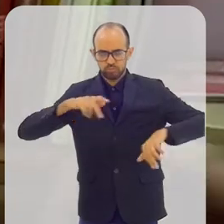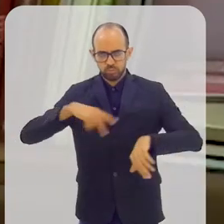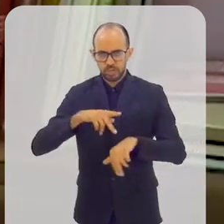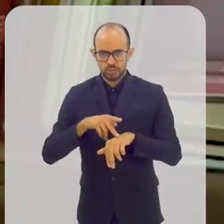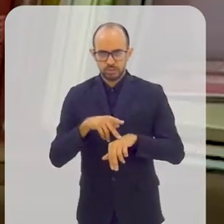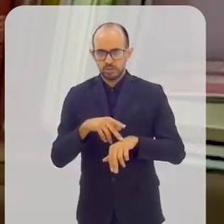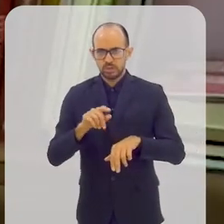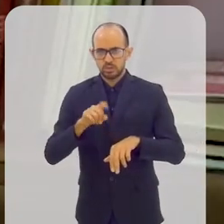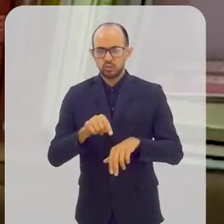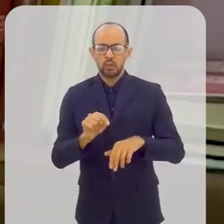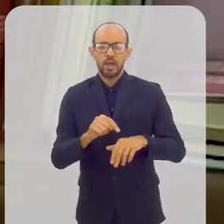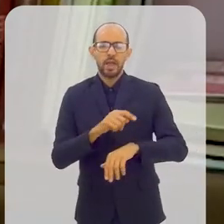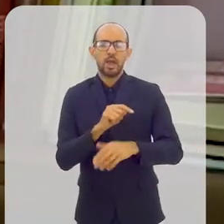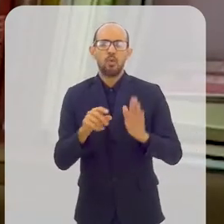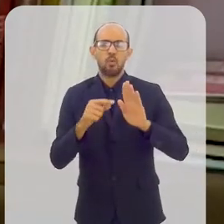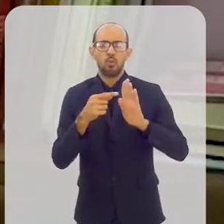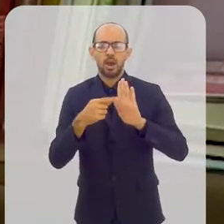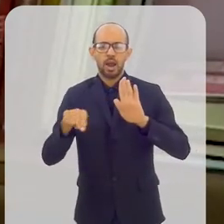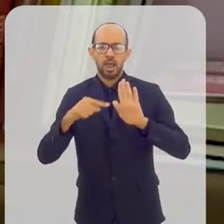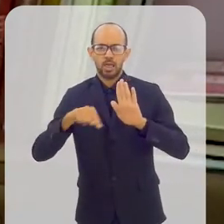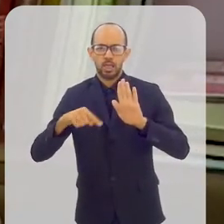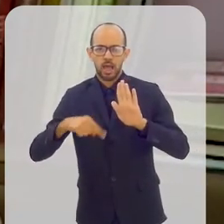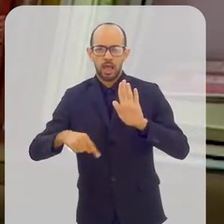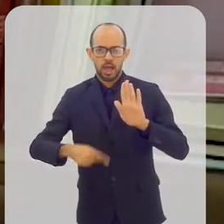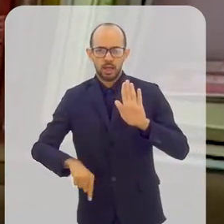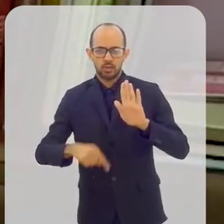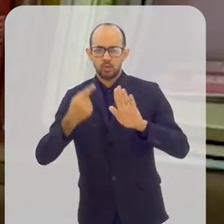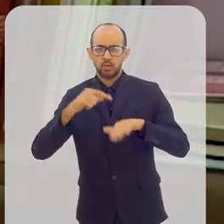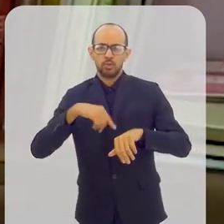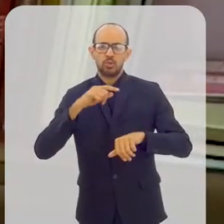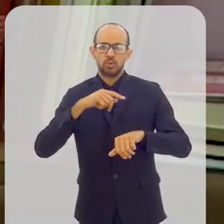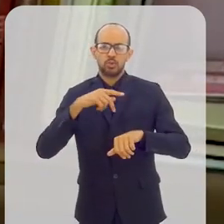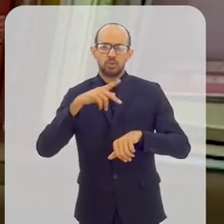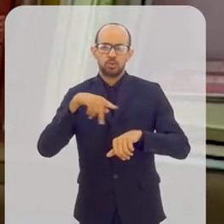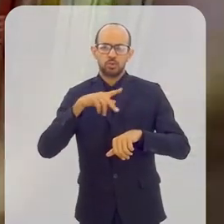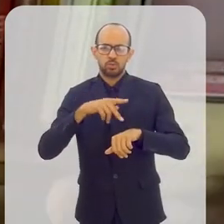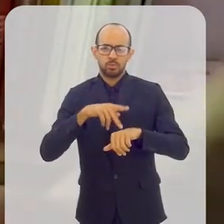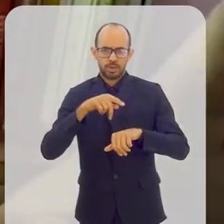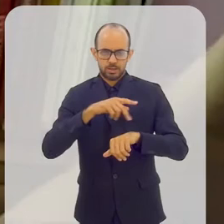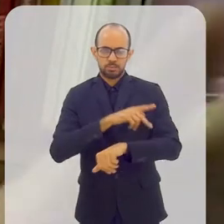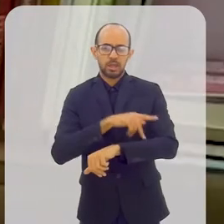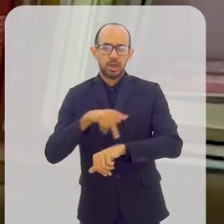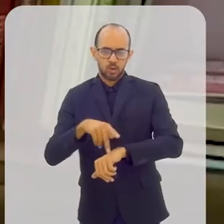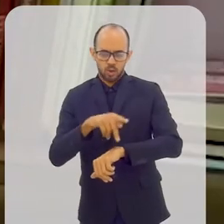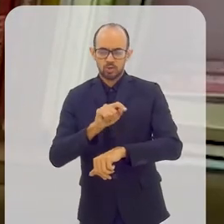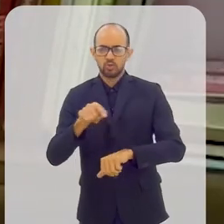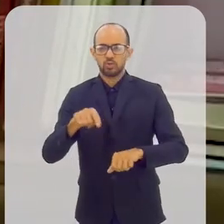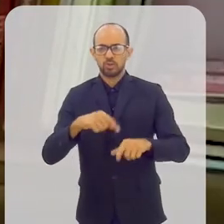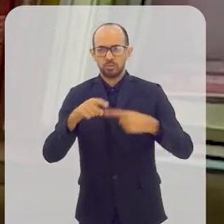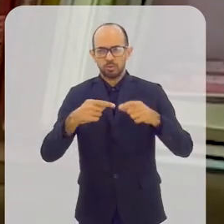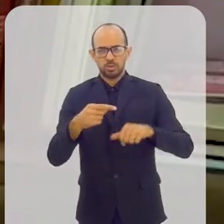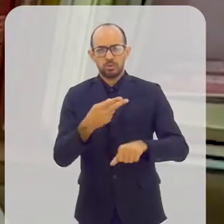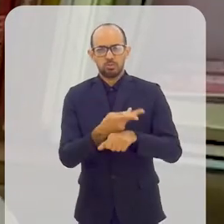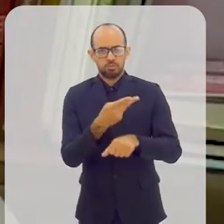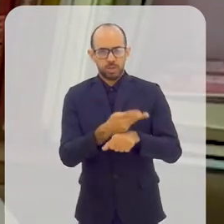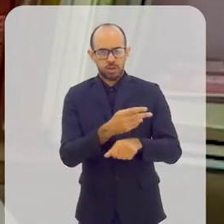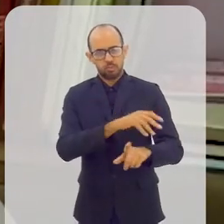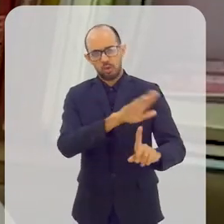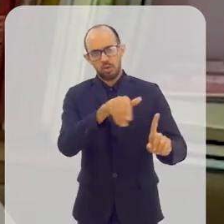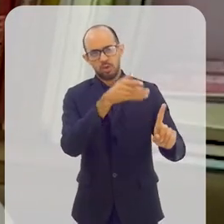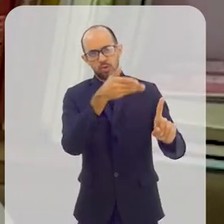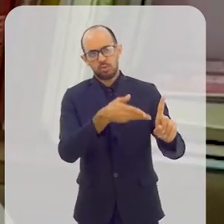Então, isto é um calendário pedagógico. E depois nós temos um prêmio que encerra todo esse calendário, que é o